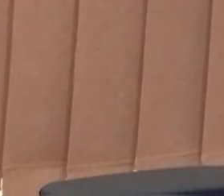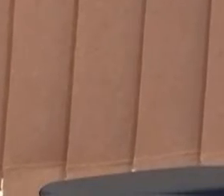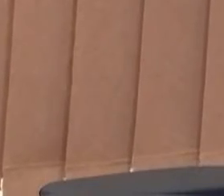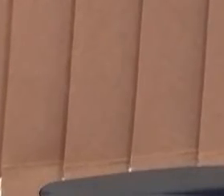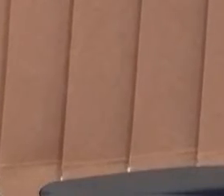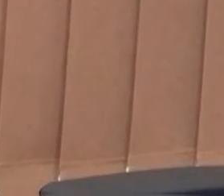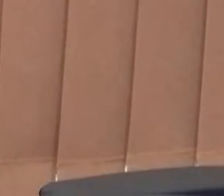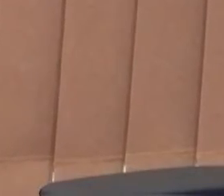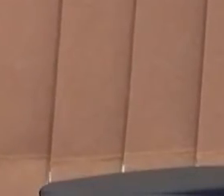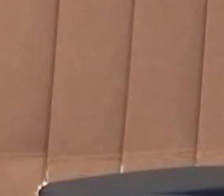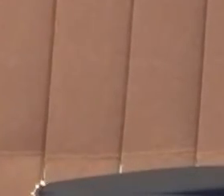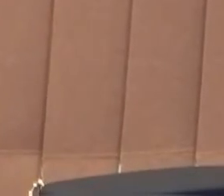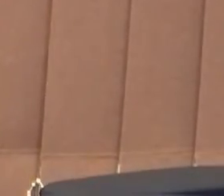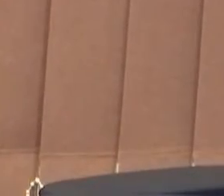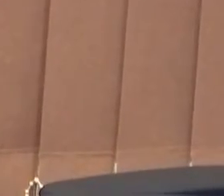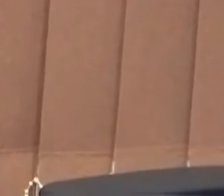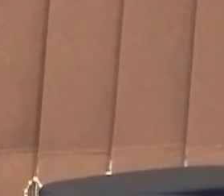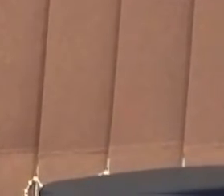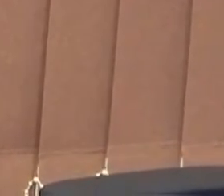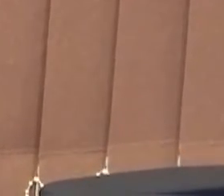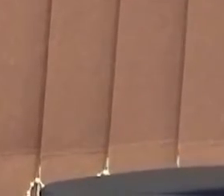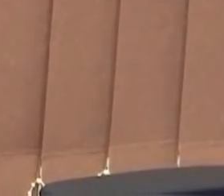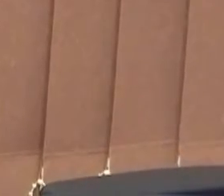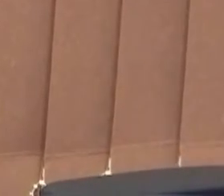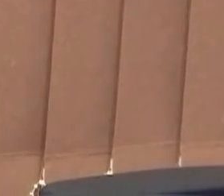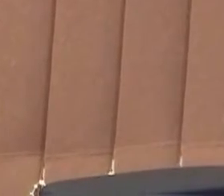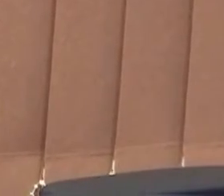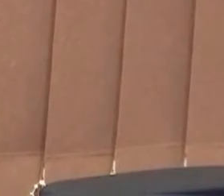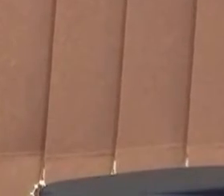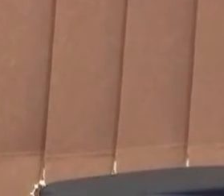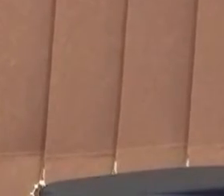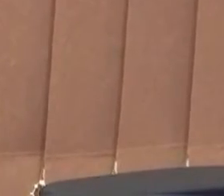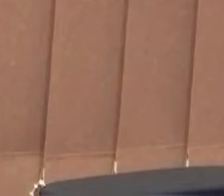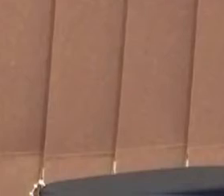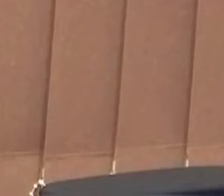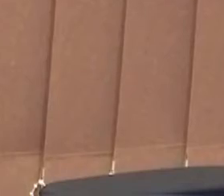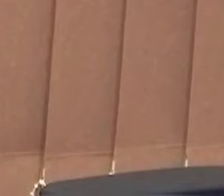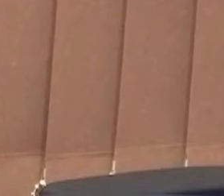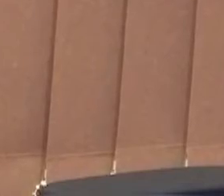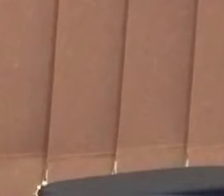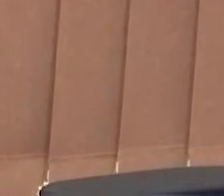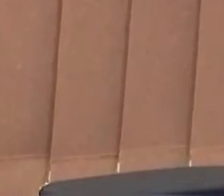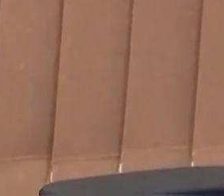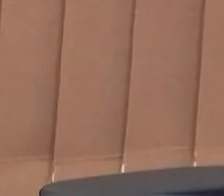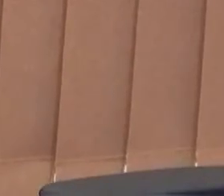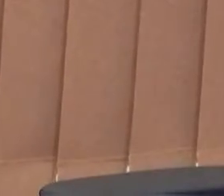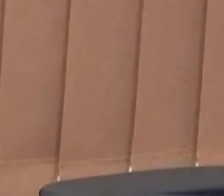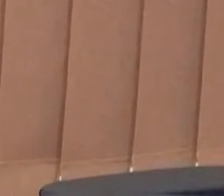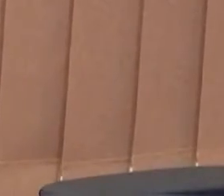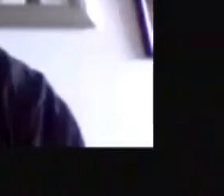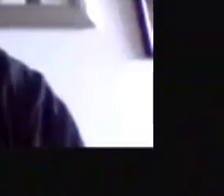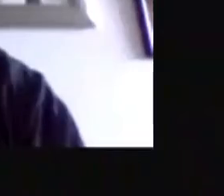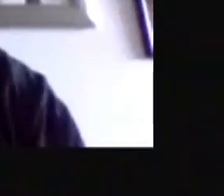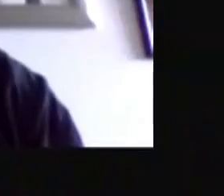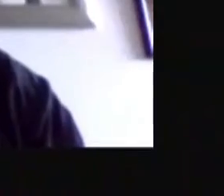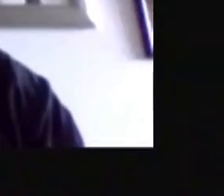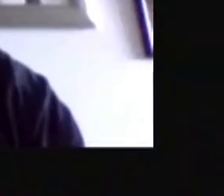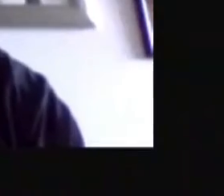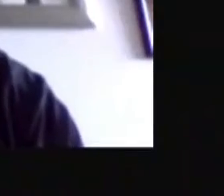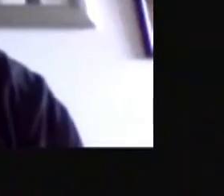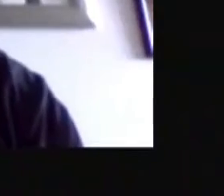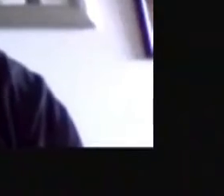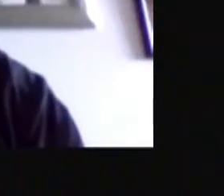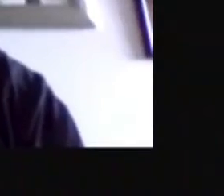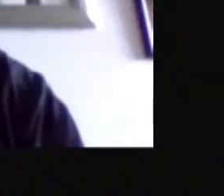o Programa Uniforme Escolar Solidário e da outras providências. Eu sigo o parecer da vereadora Guida Calisto. Vereador